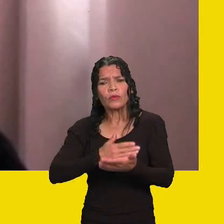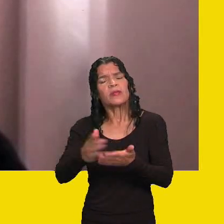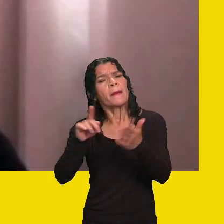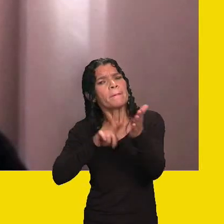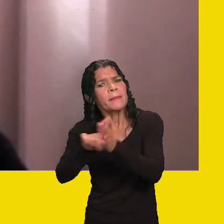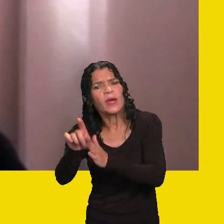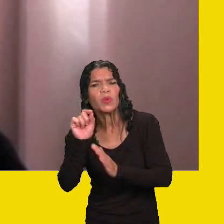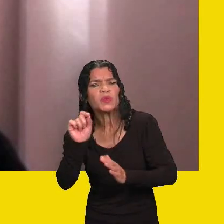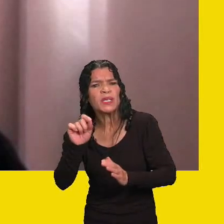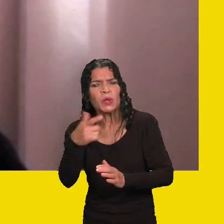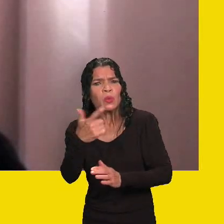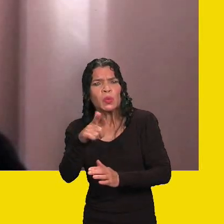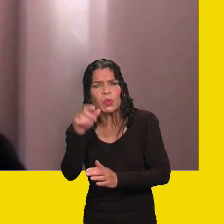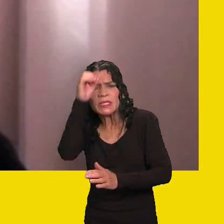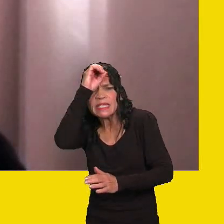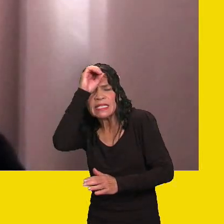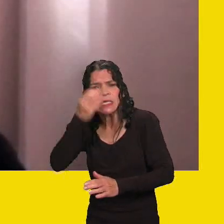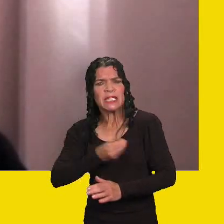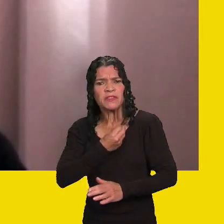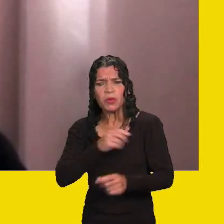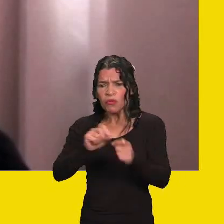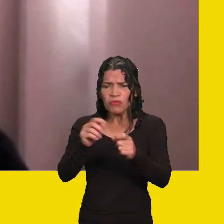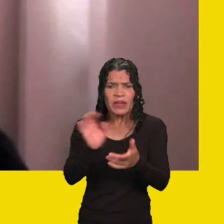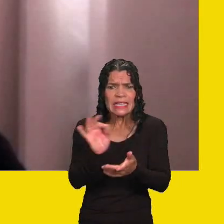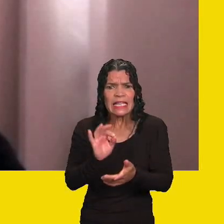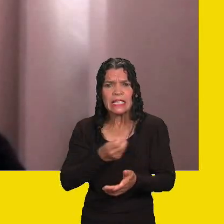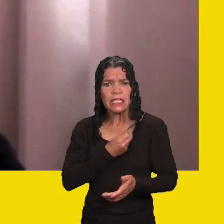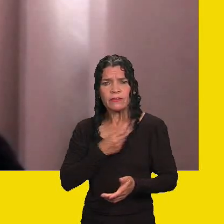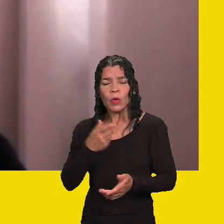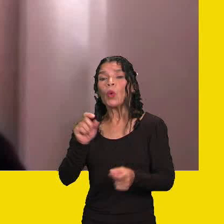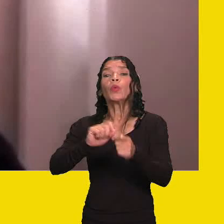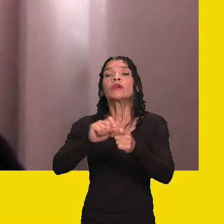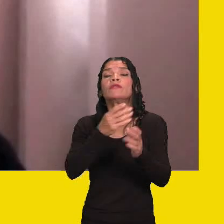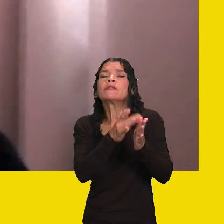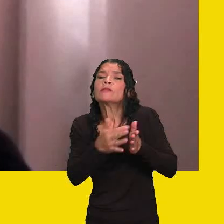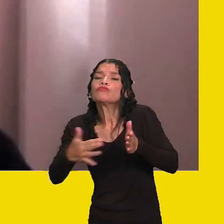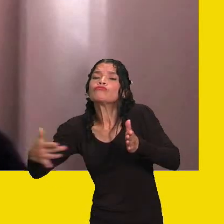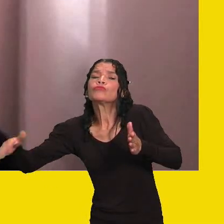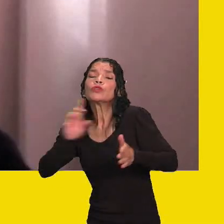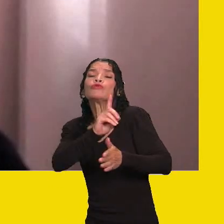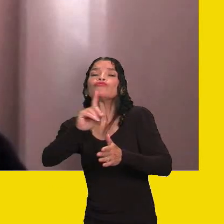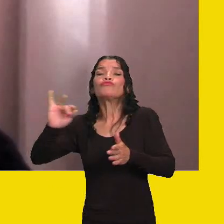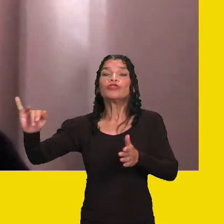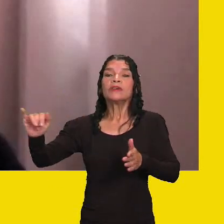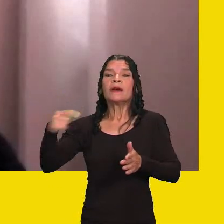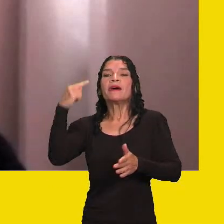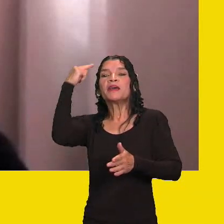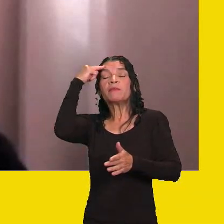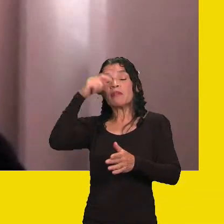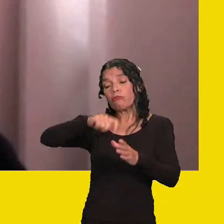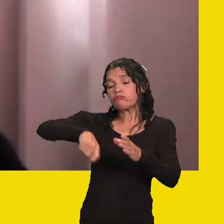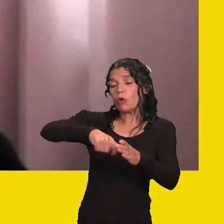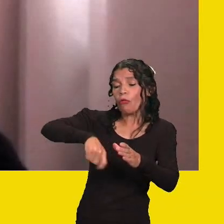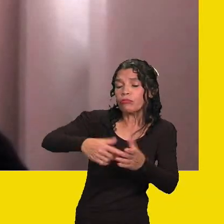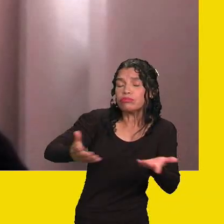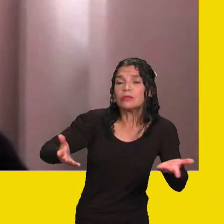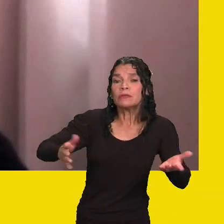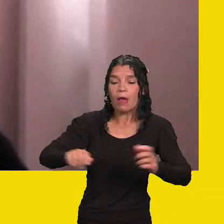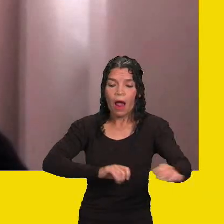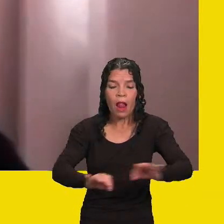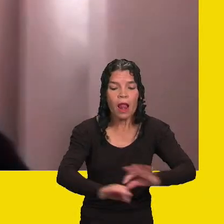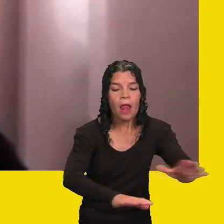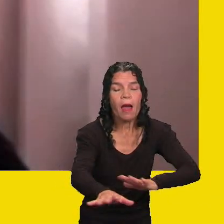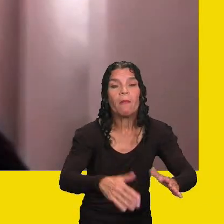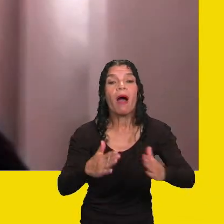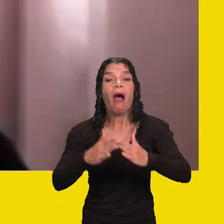assim, você não tem nada, você não faz nada? O que você faz durante o dia? E ela passou, eu cozinho, eu limpo a